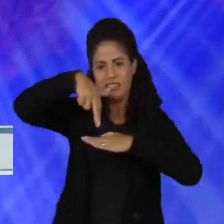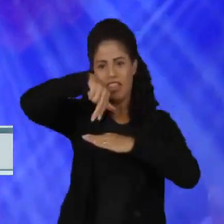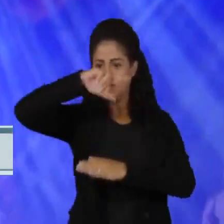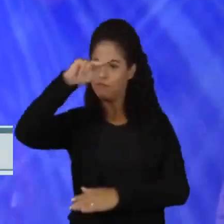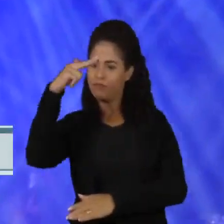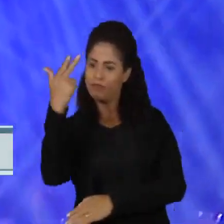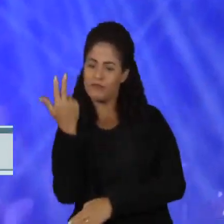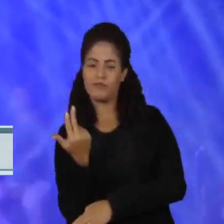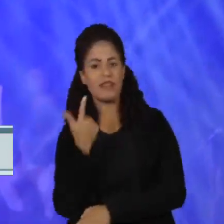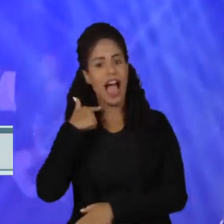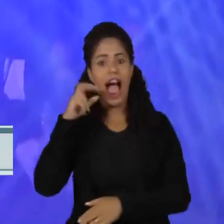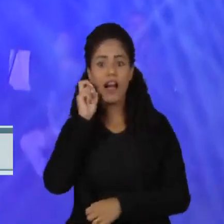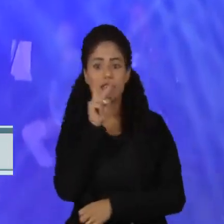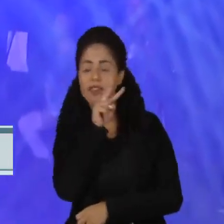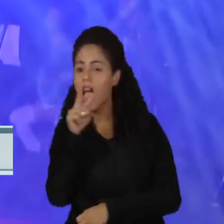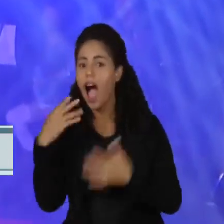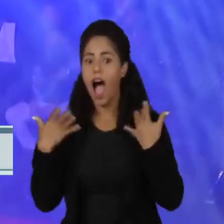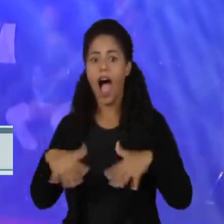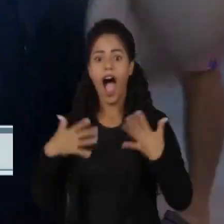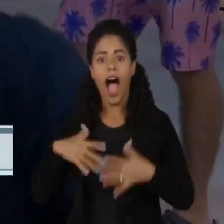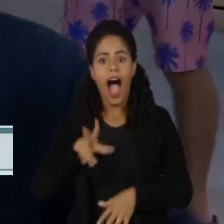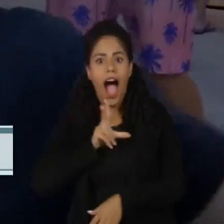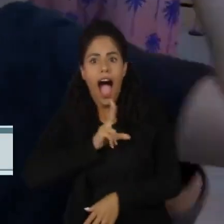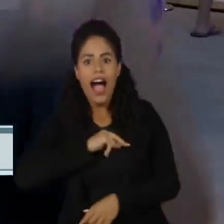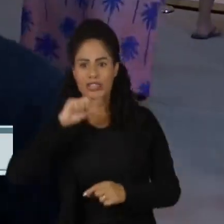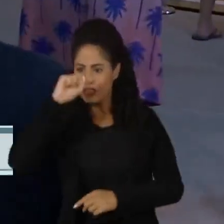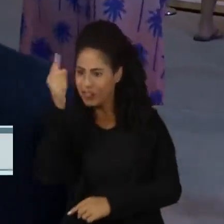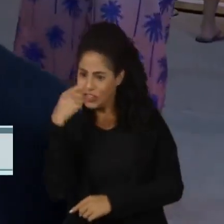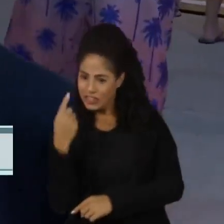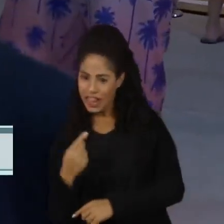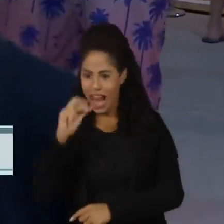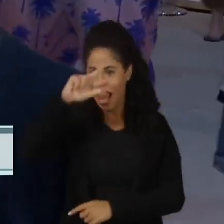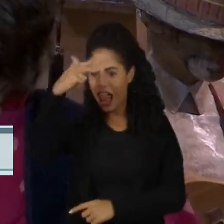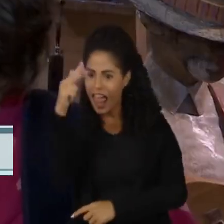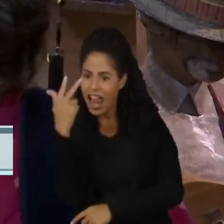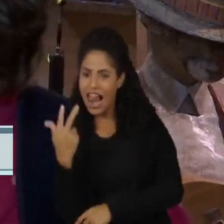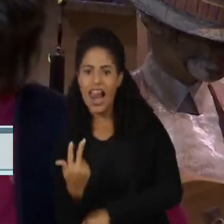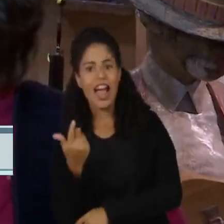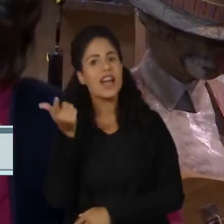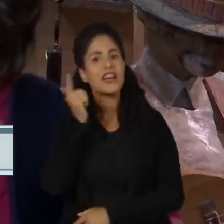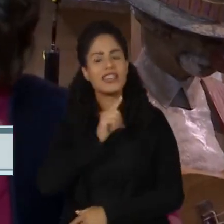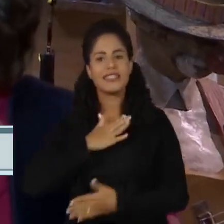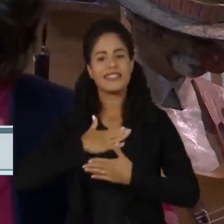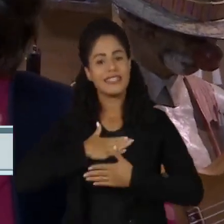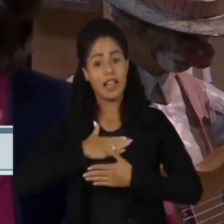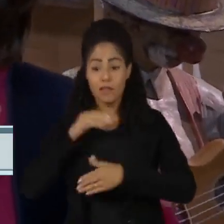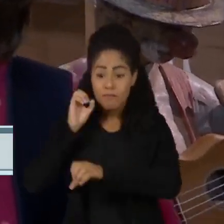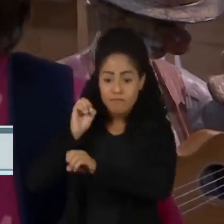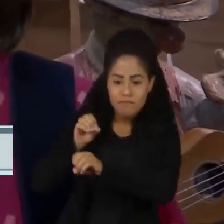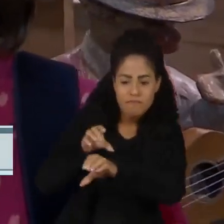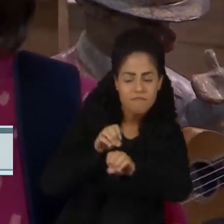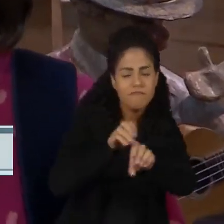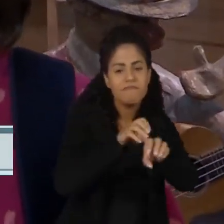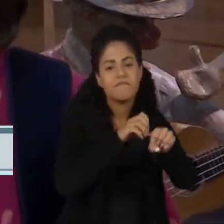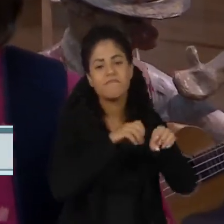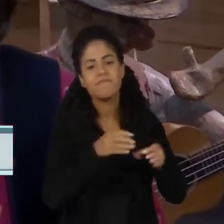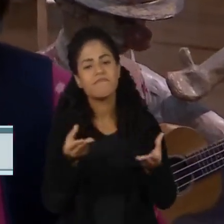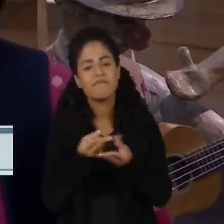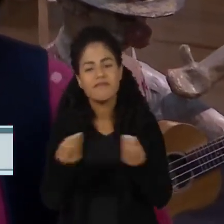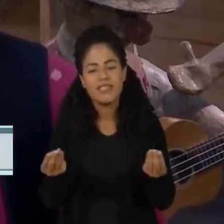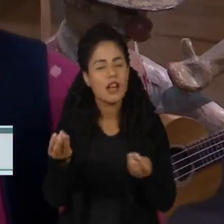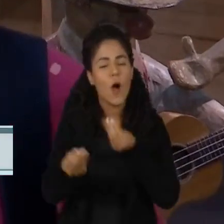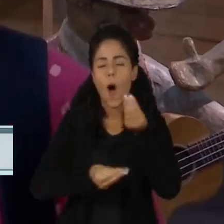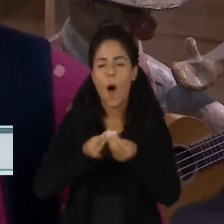eles ficam no ar e aí eles ficam girando, girando, girando. O circo ensina muita beleza, muita